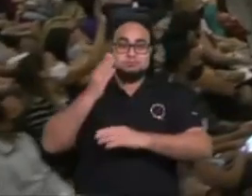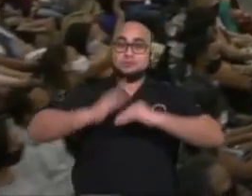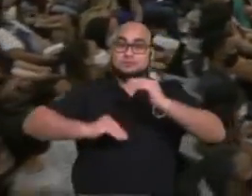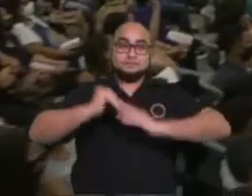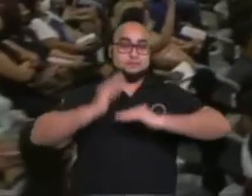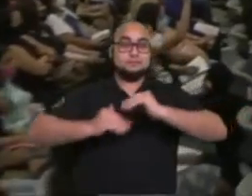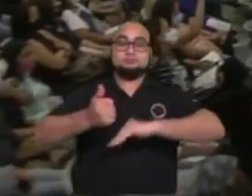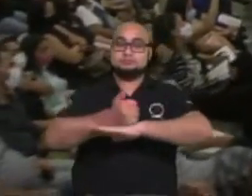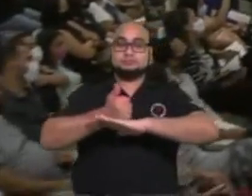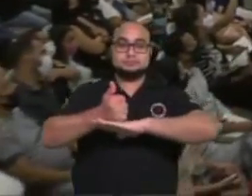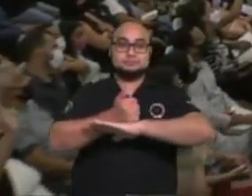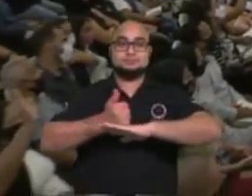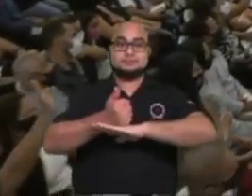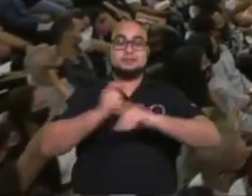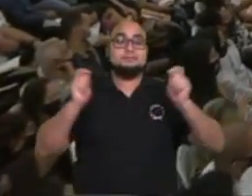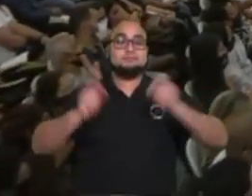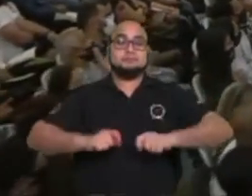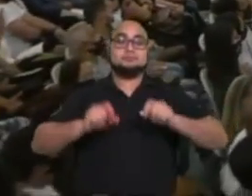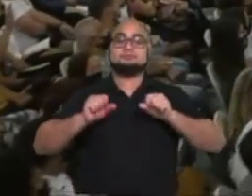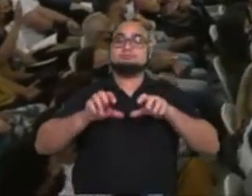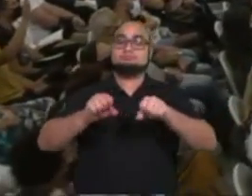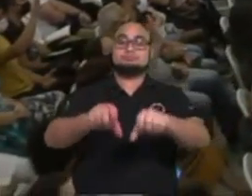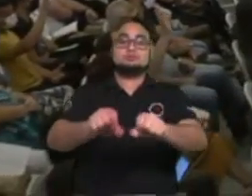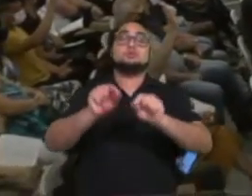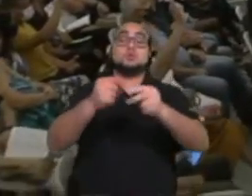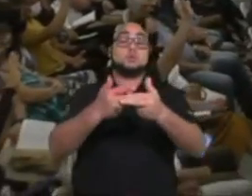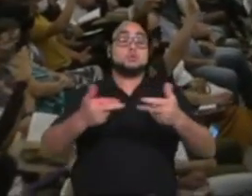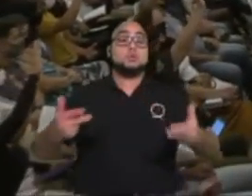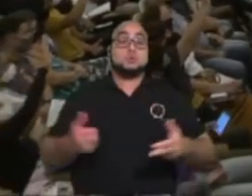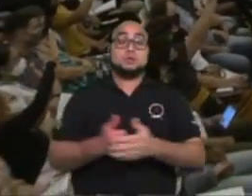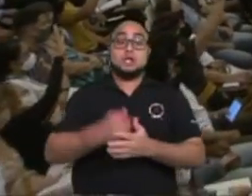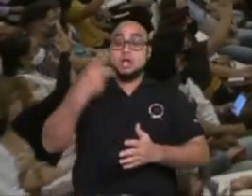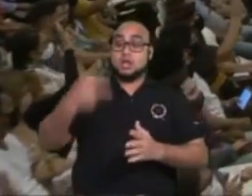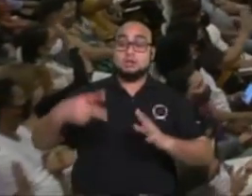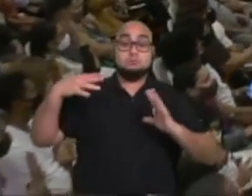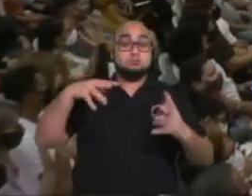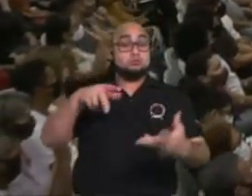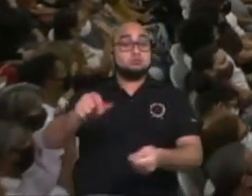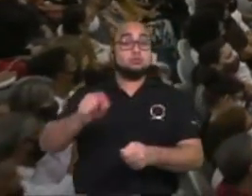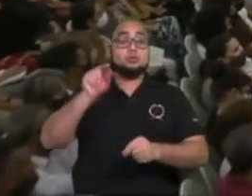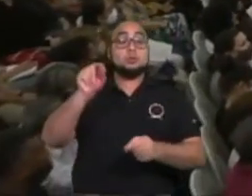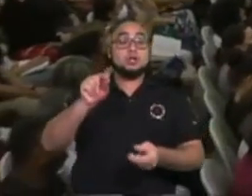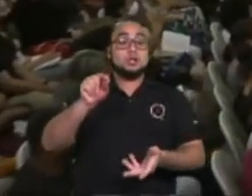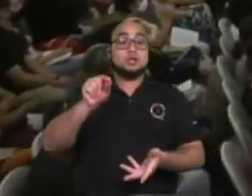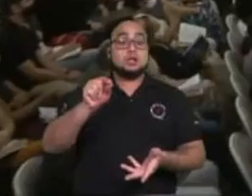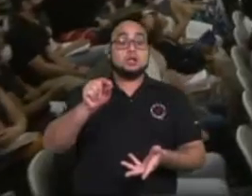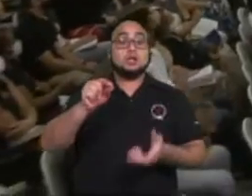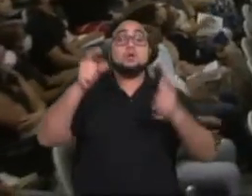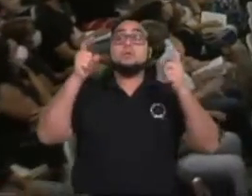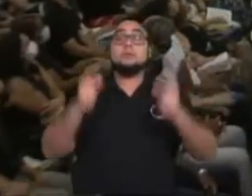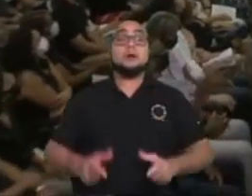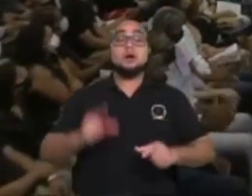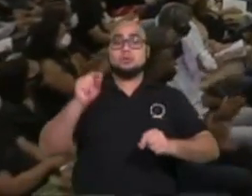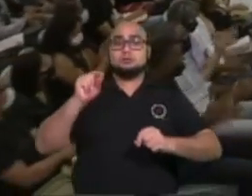e você pode conquistar coisas dessa terra e chegar em lugares altos e